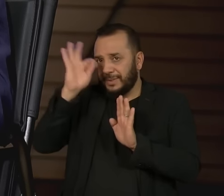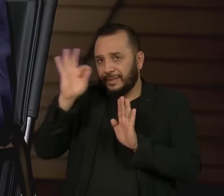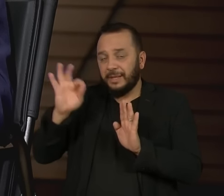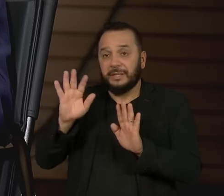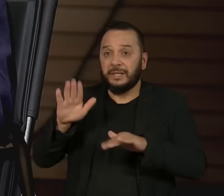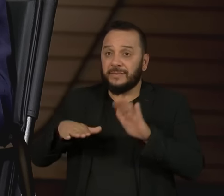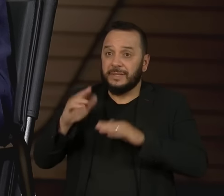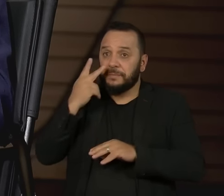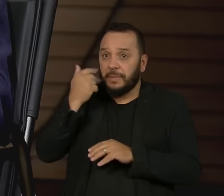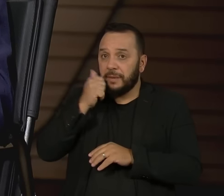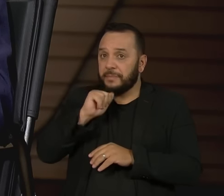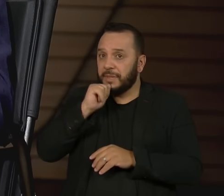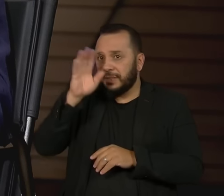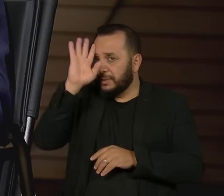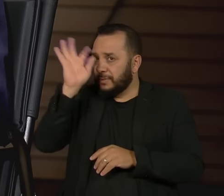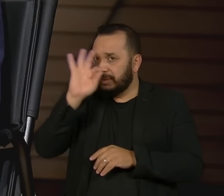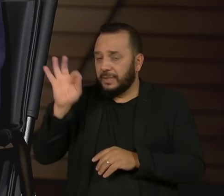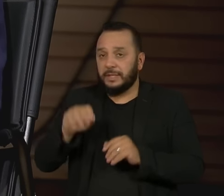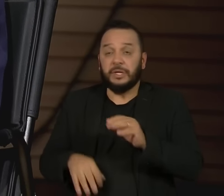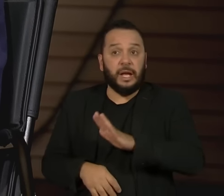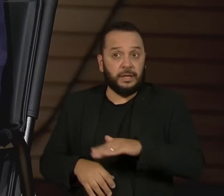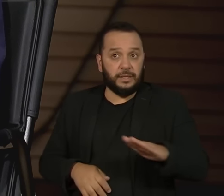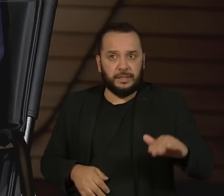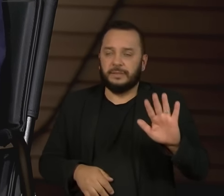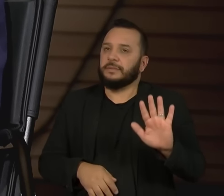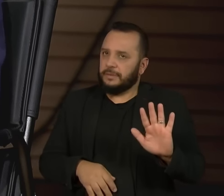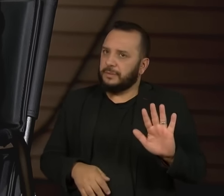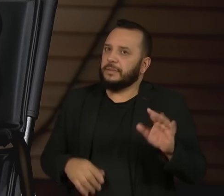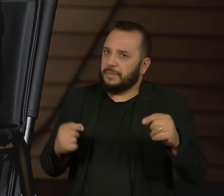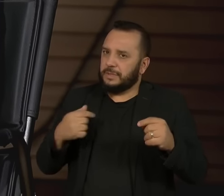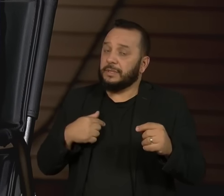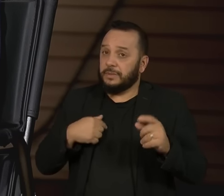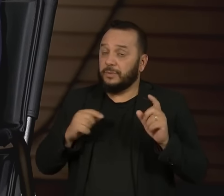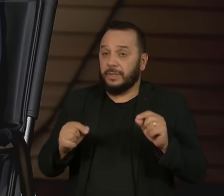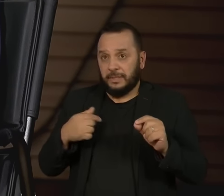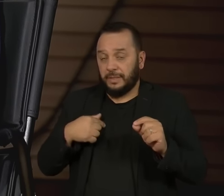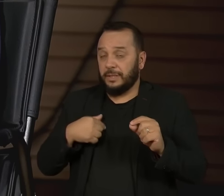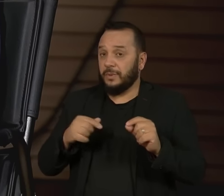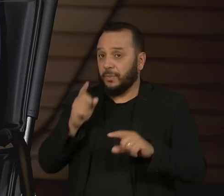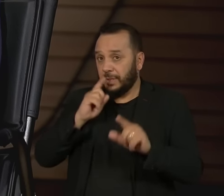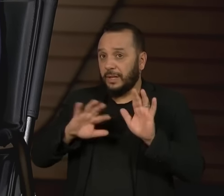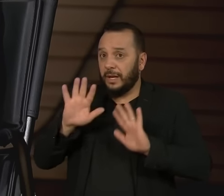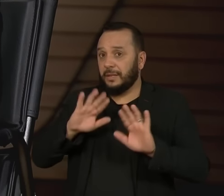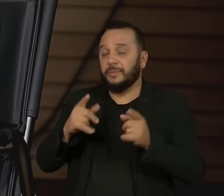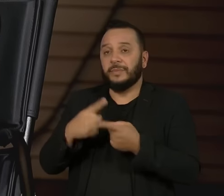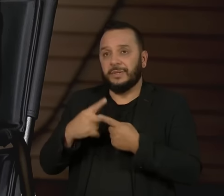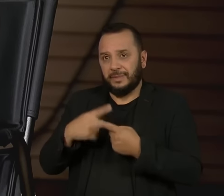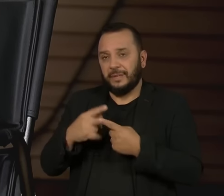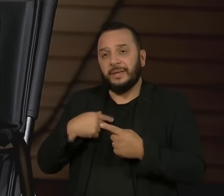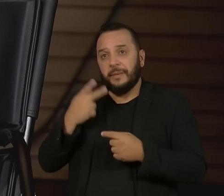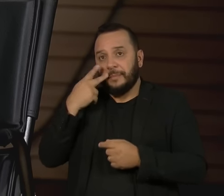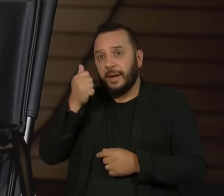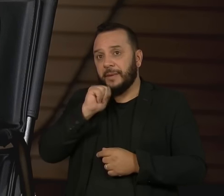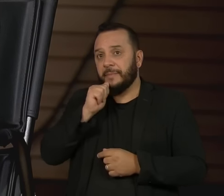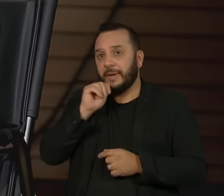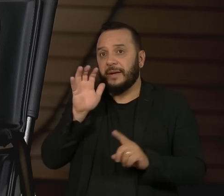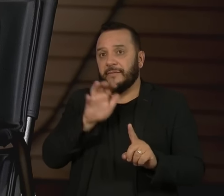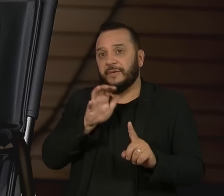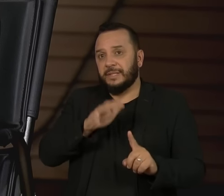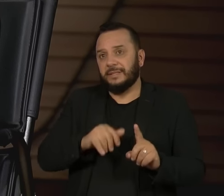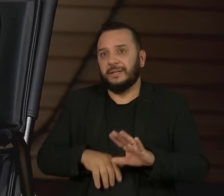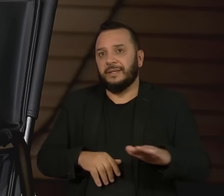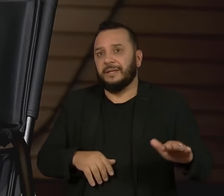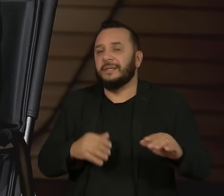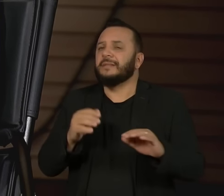de adultos. As crianças, e claro, se a gente não tomar cuidado, isso vai e transborda para as crianças. As crianças são e estão no mundo